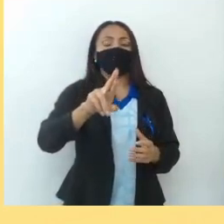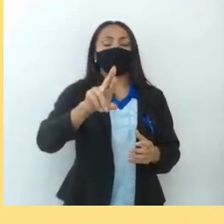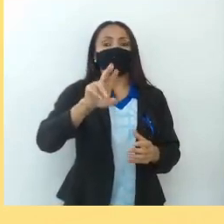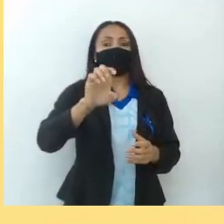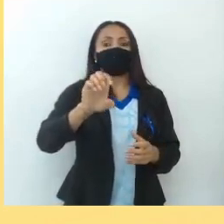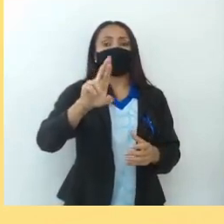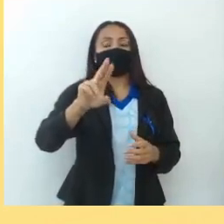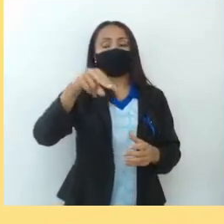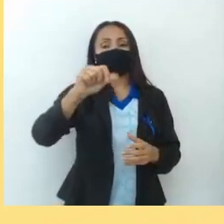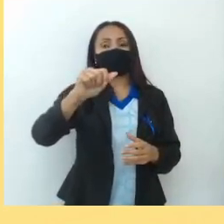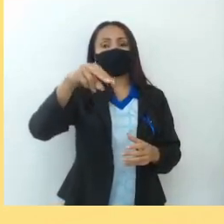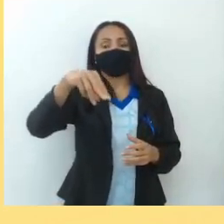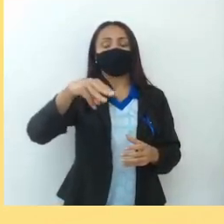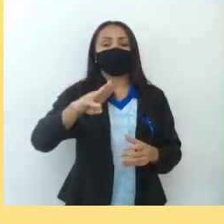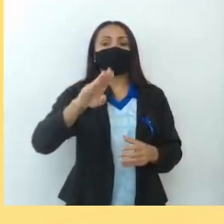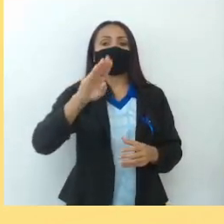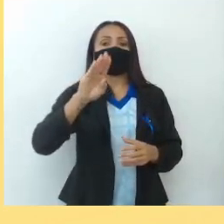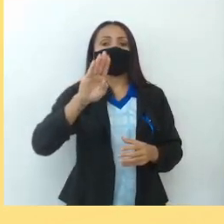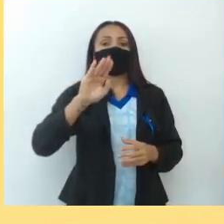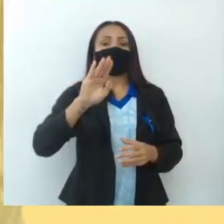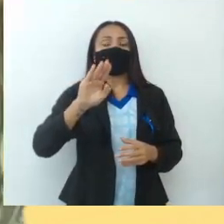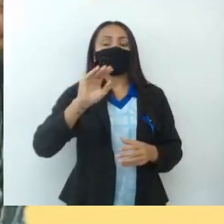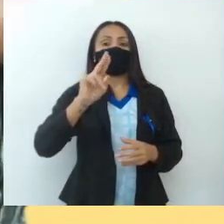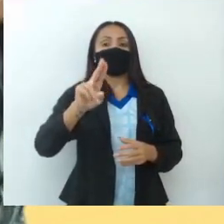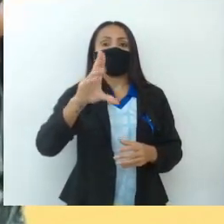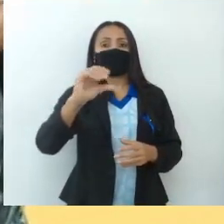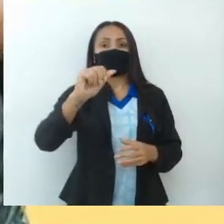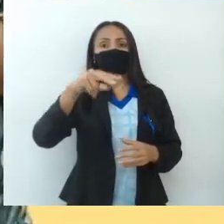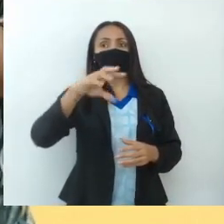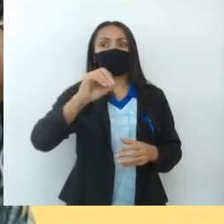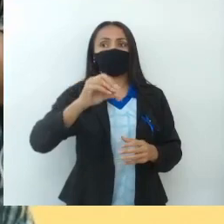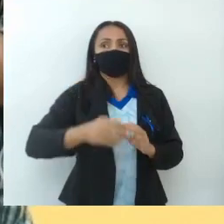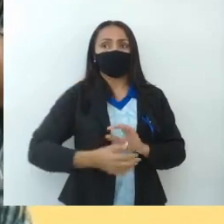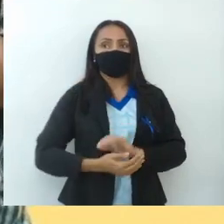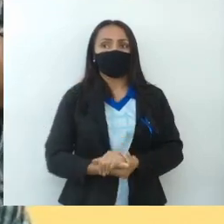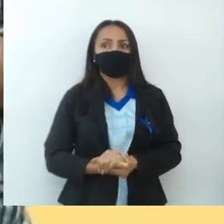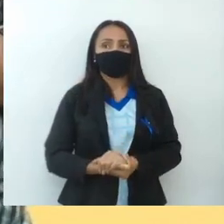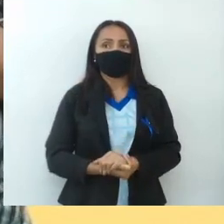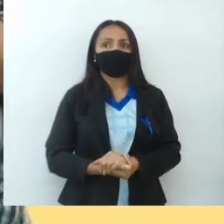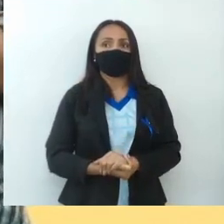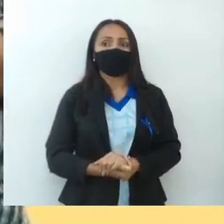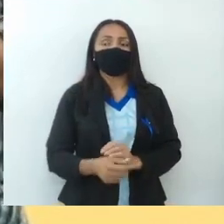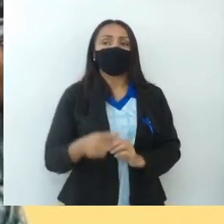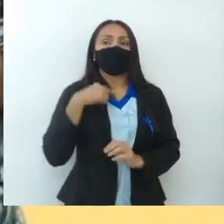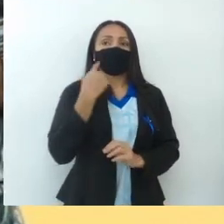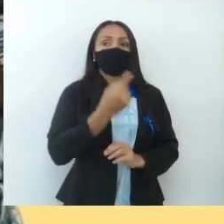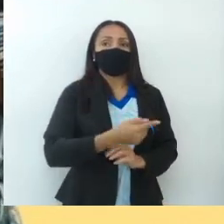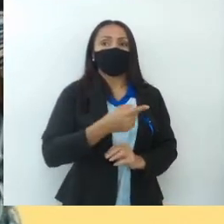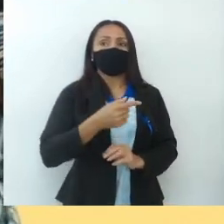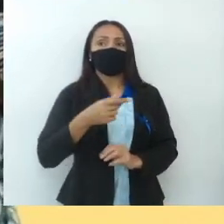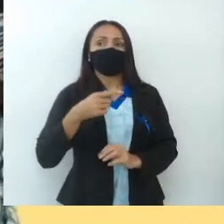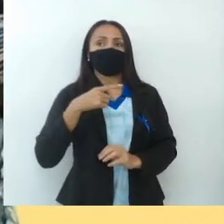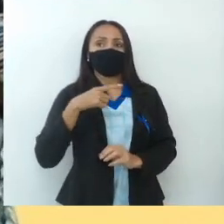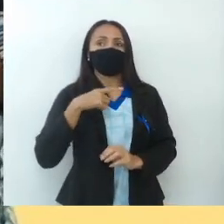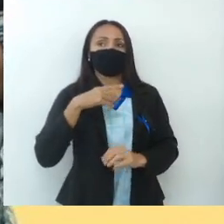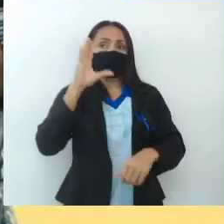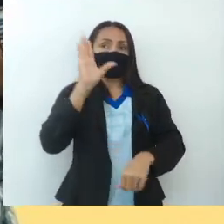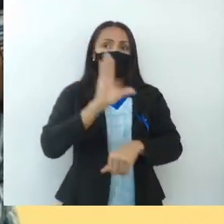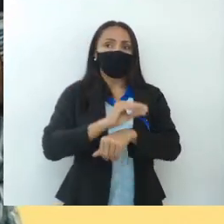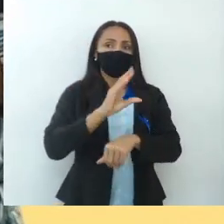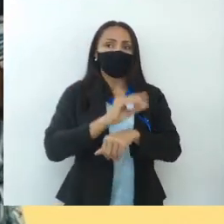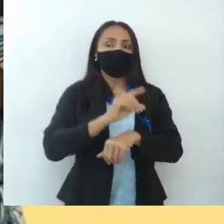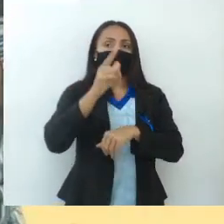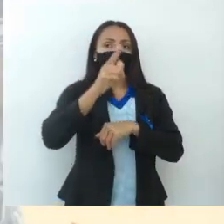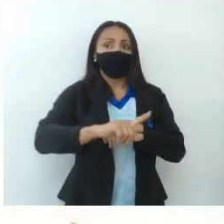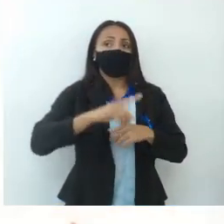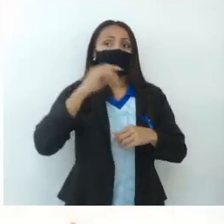pouco vamos falar dele. Foi isso? Então, o Ulisses Pernambucano teve o primeiro automóvel aqui em Recife. E nós temos aqui justamente uma outra foto, certo? E é